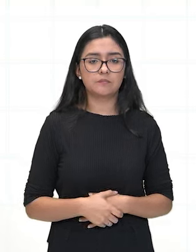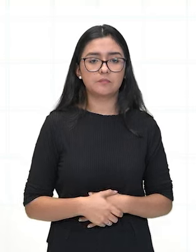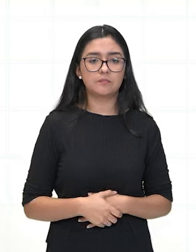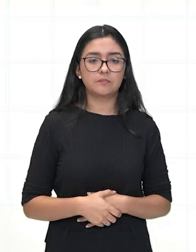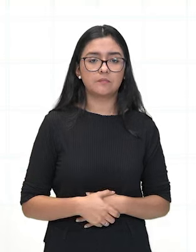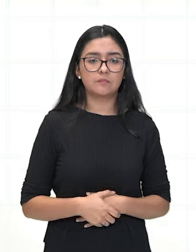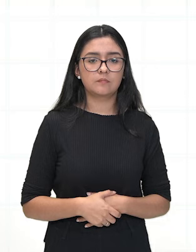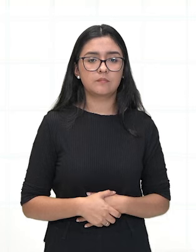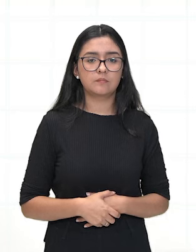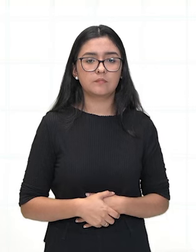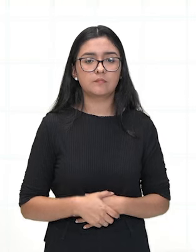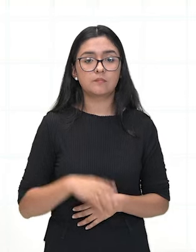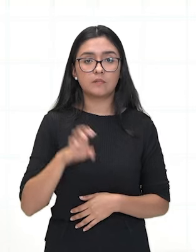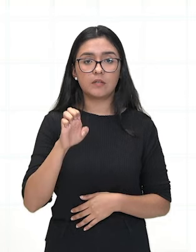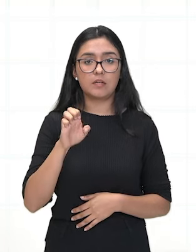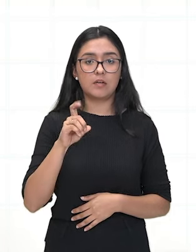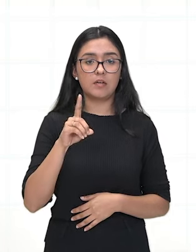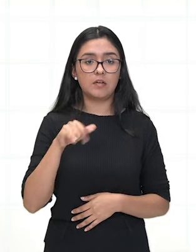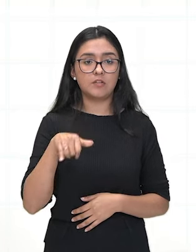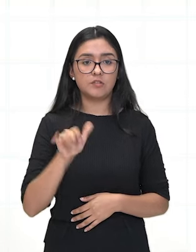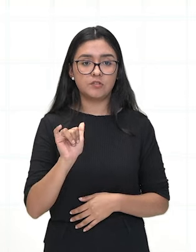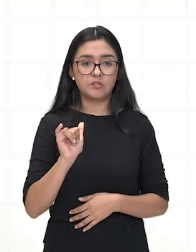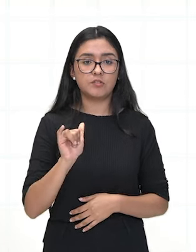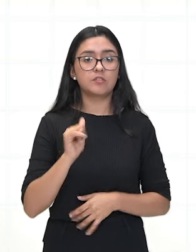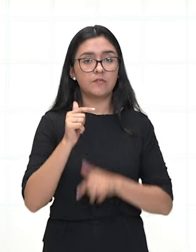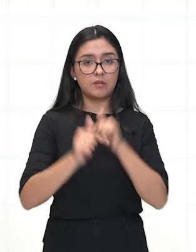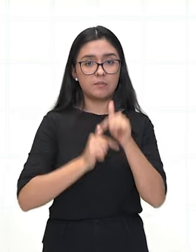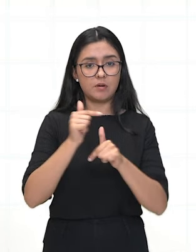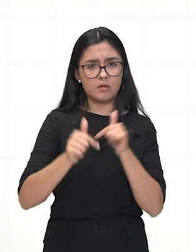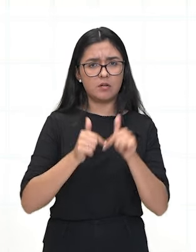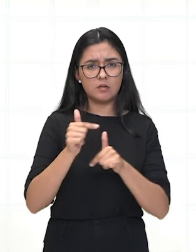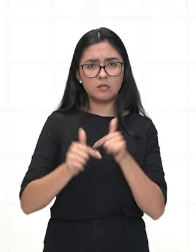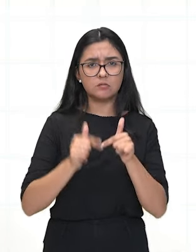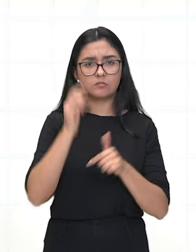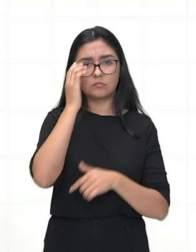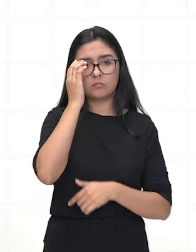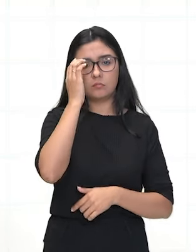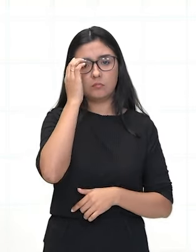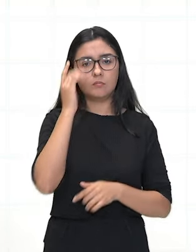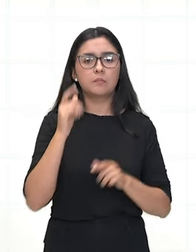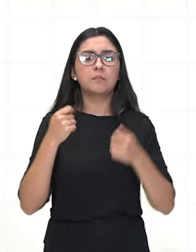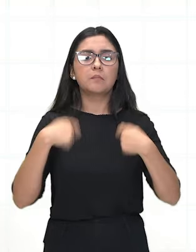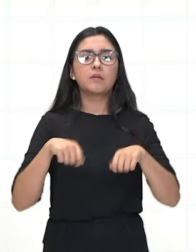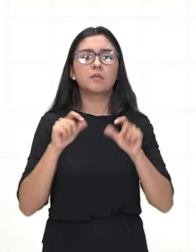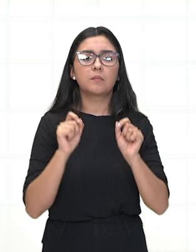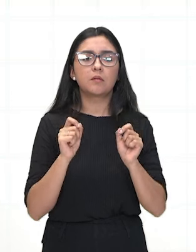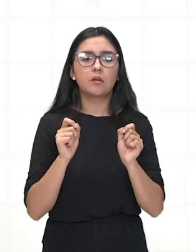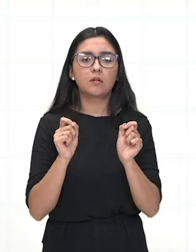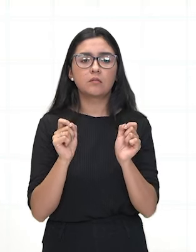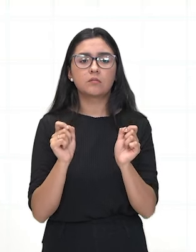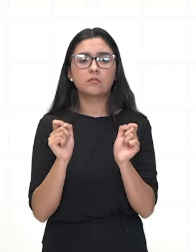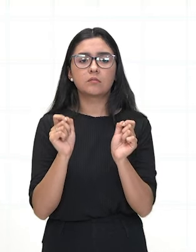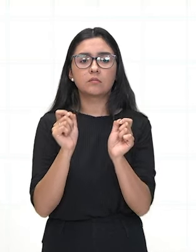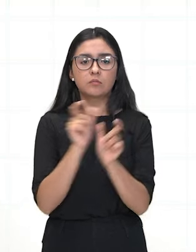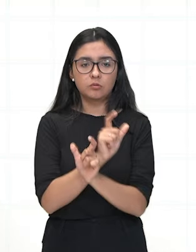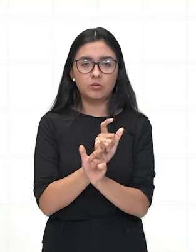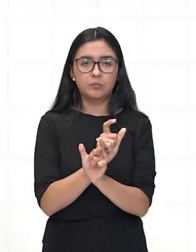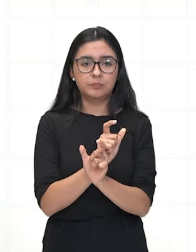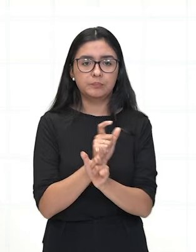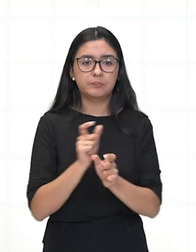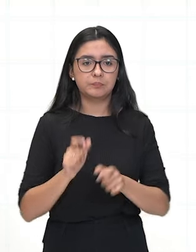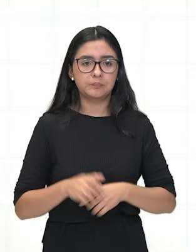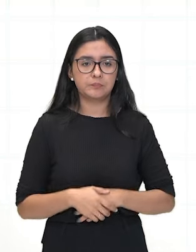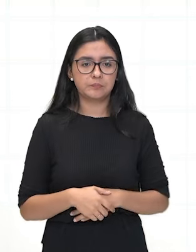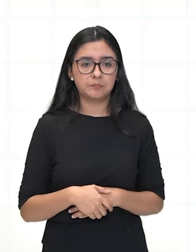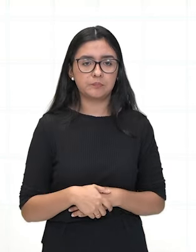Ed estava trabalhando o que que eu fiz só fiz trocar de lugar ó t e esse aqui para cá